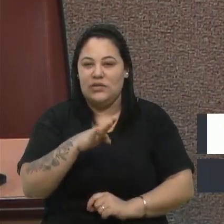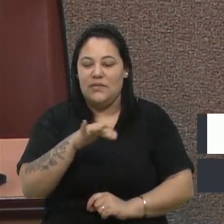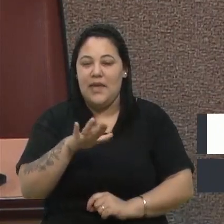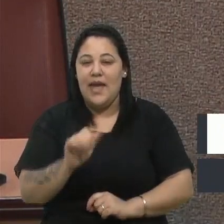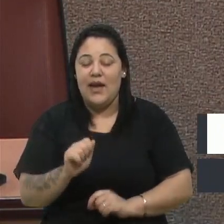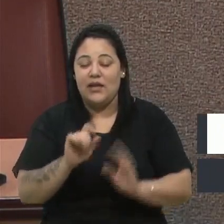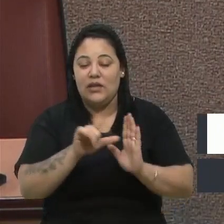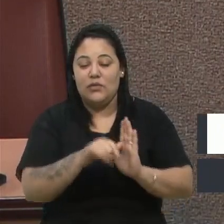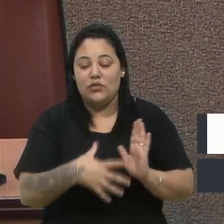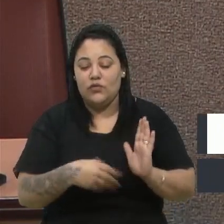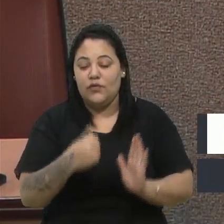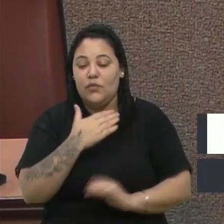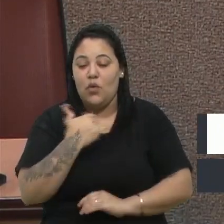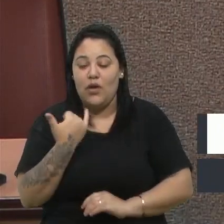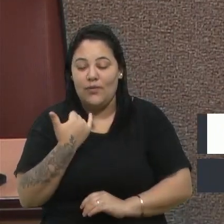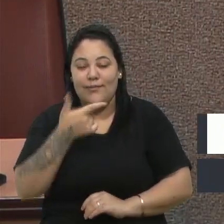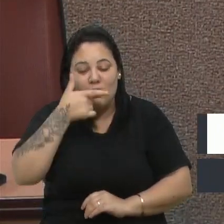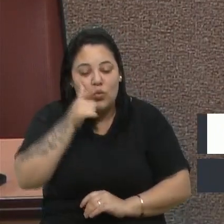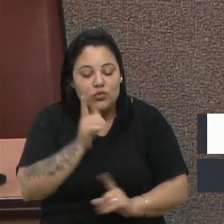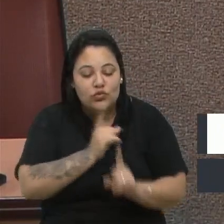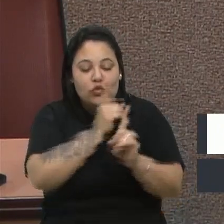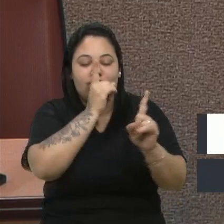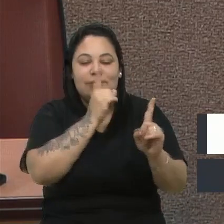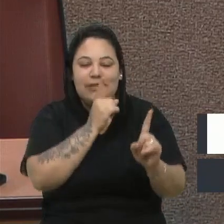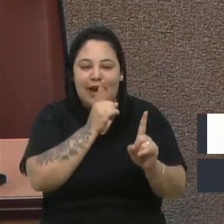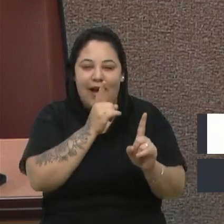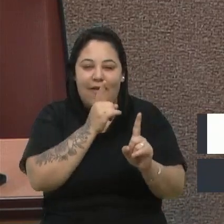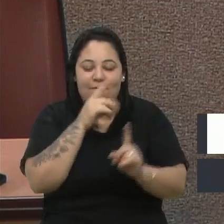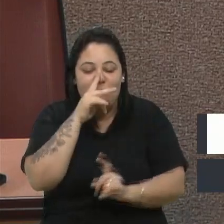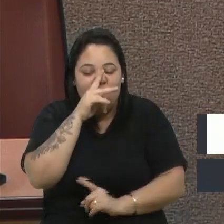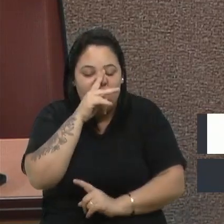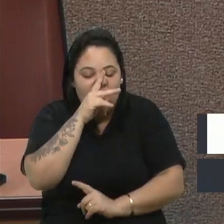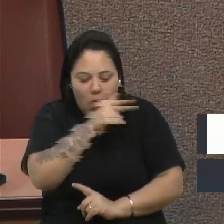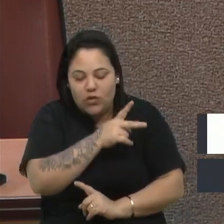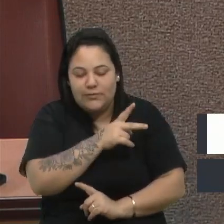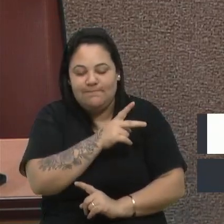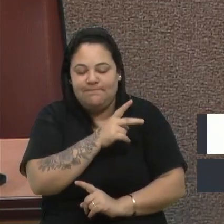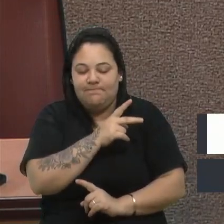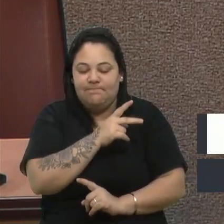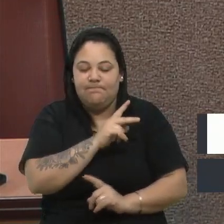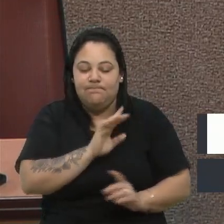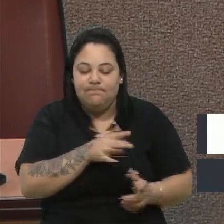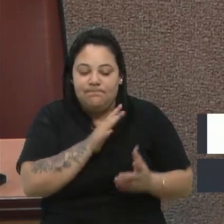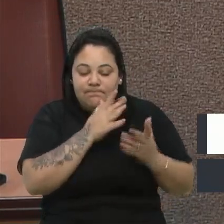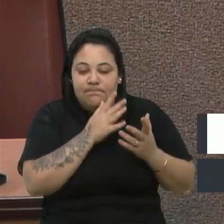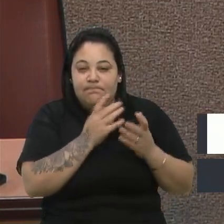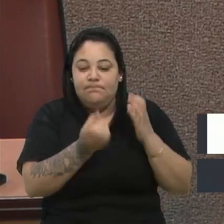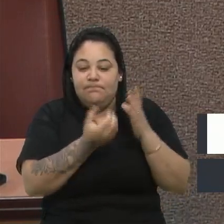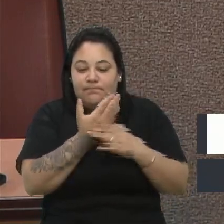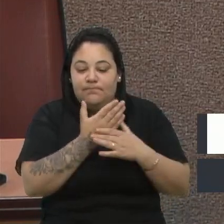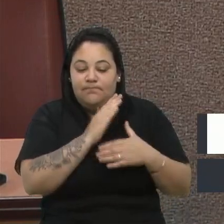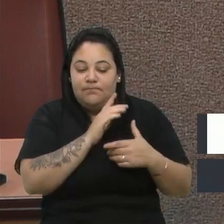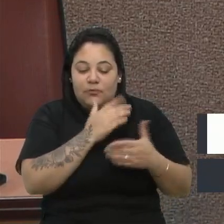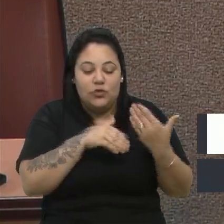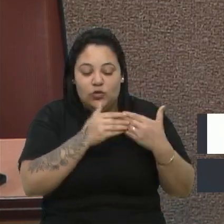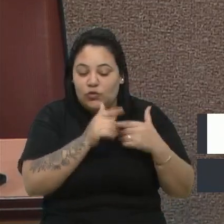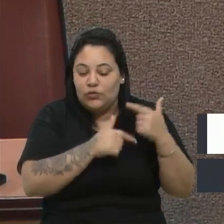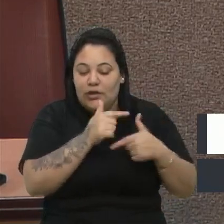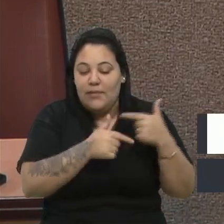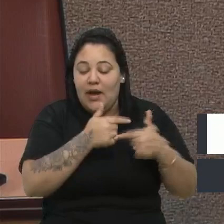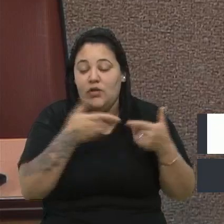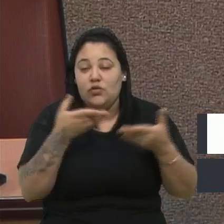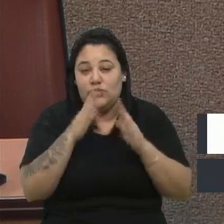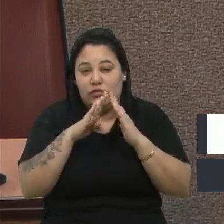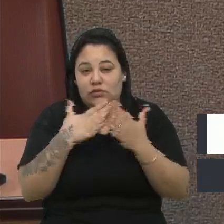tirou forças para construir um processo de educação a respeito dessa doença. E hoje, na Escola Alexandre